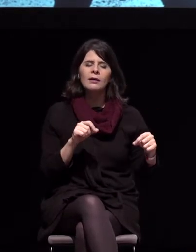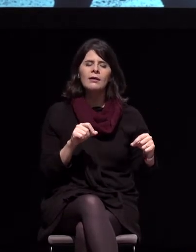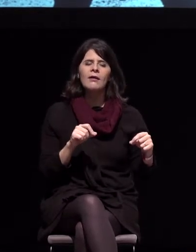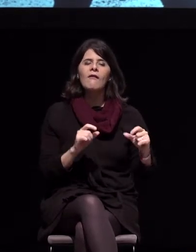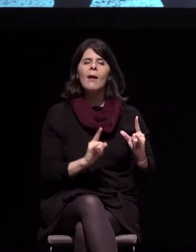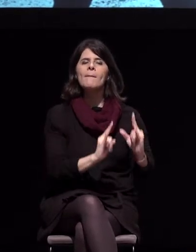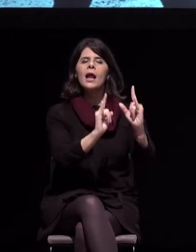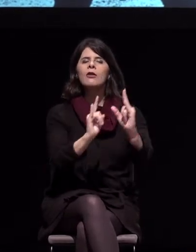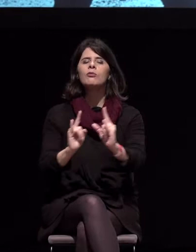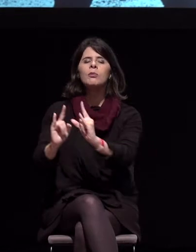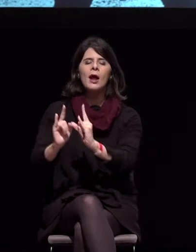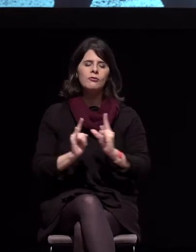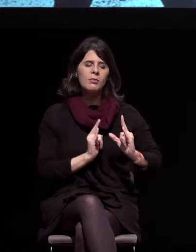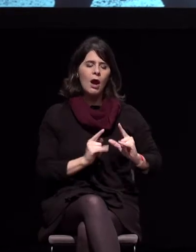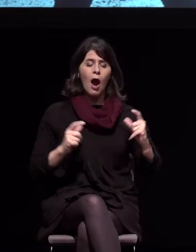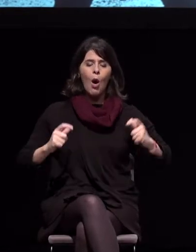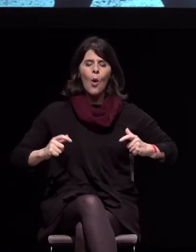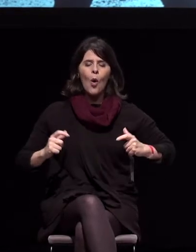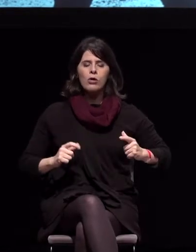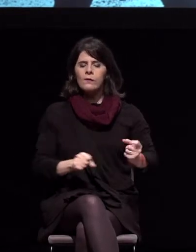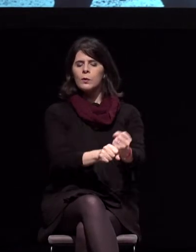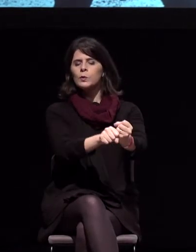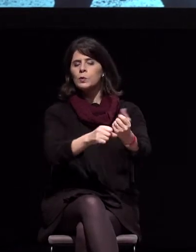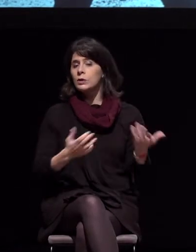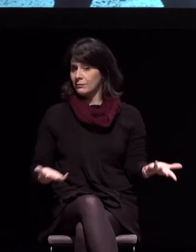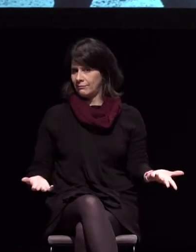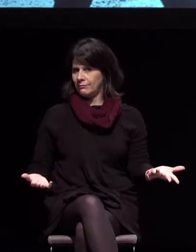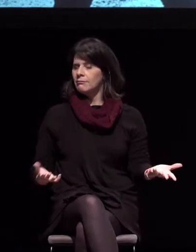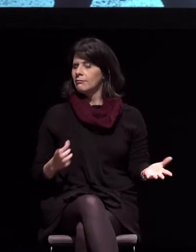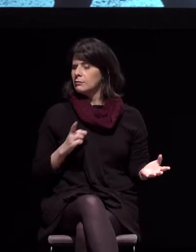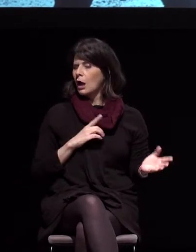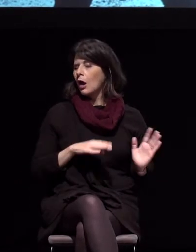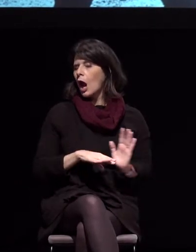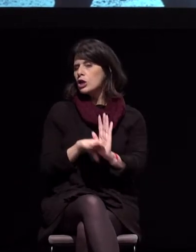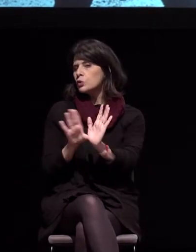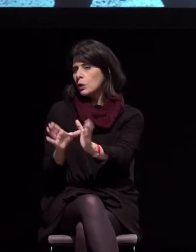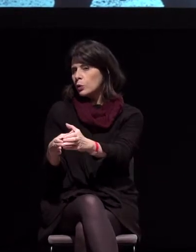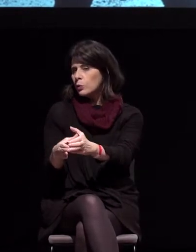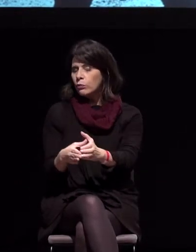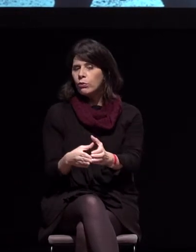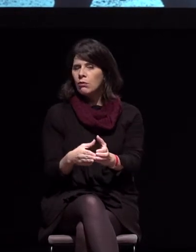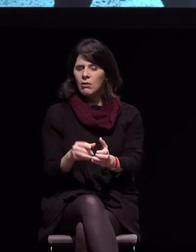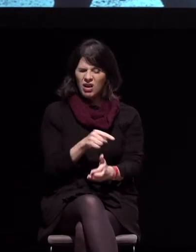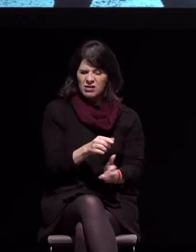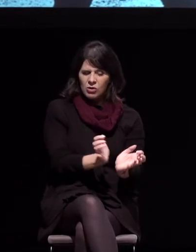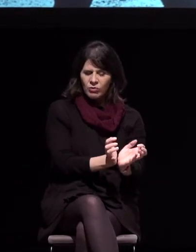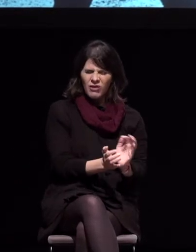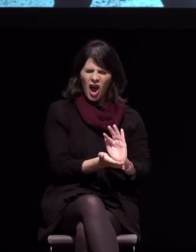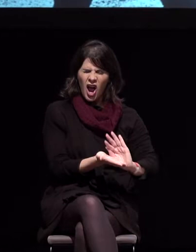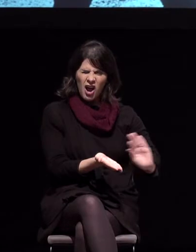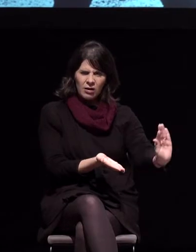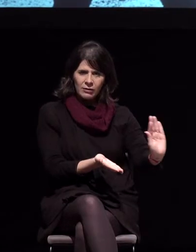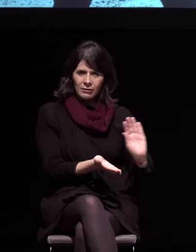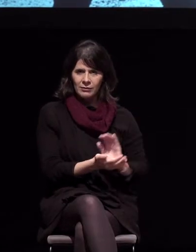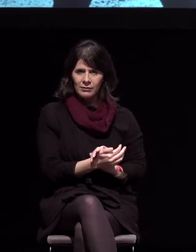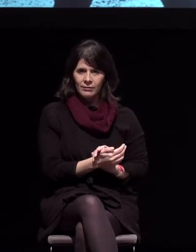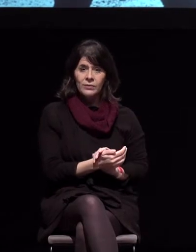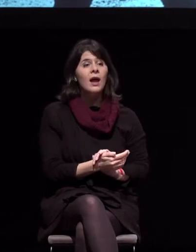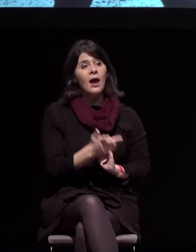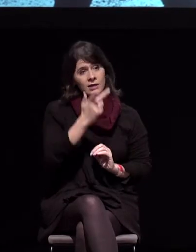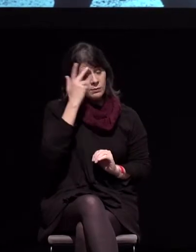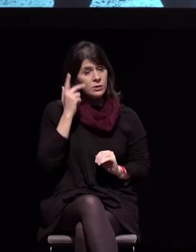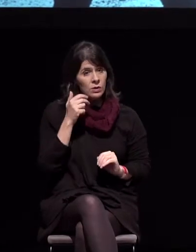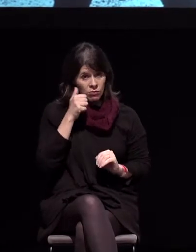favorecer algum grupo, né? E não outro. E essas mulheres vão para lá e elas querem creche,